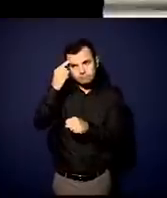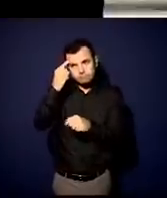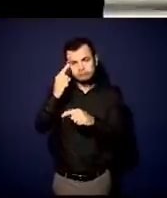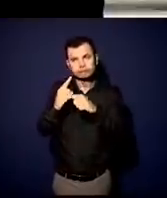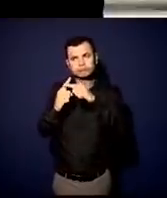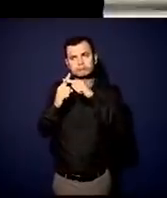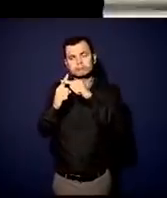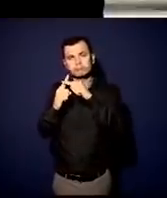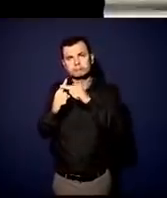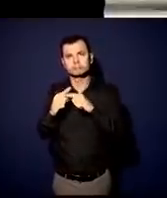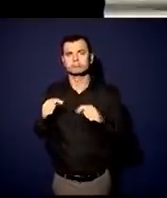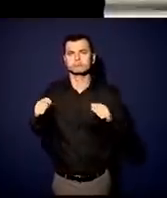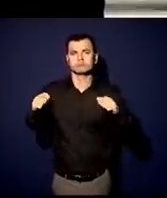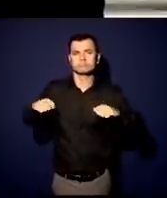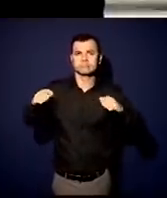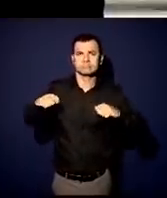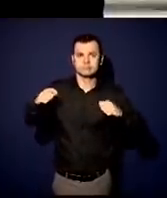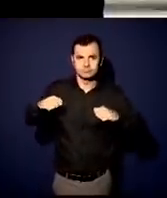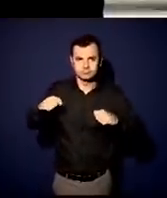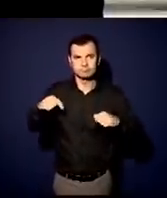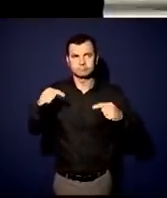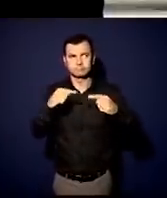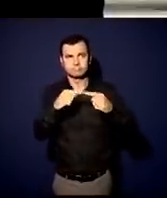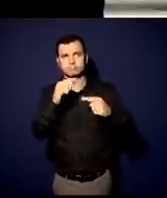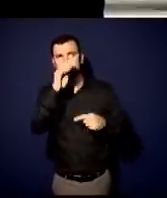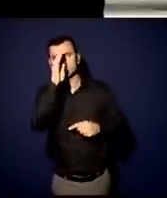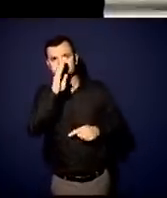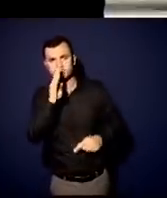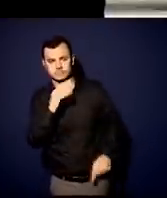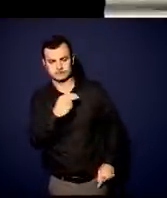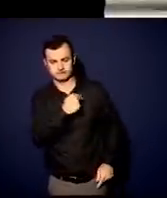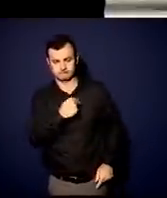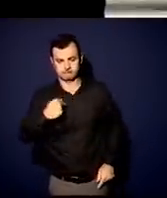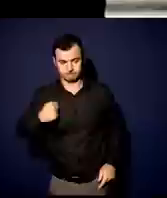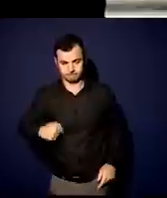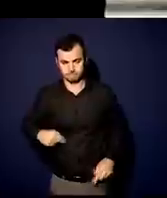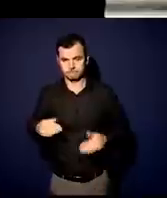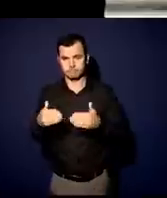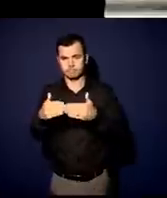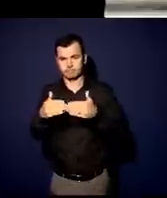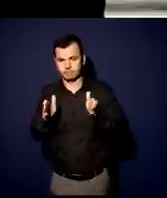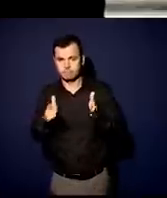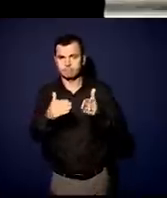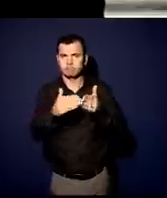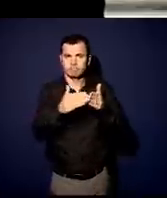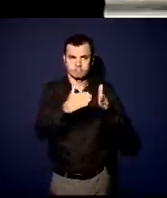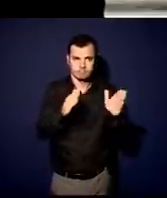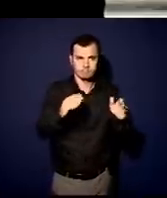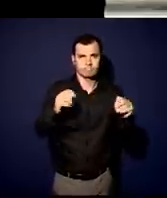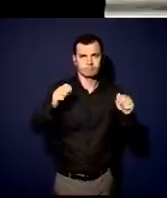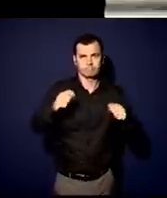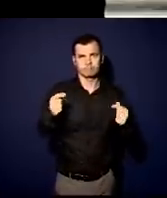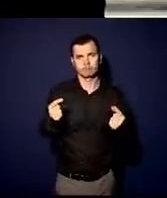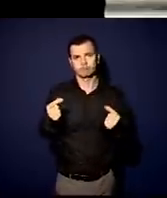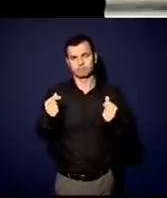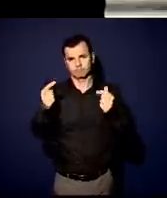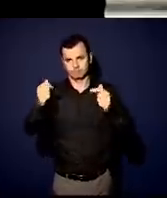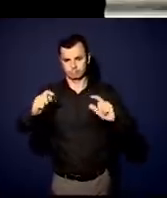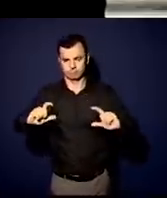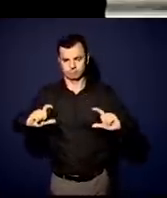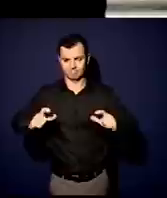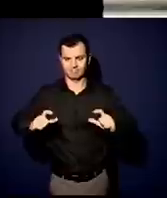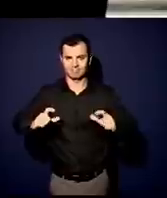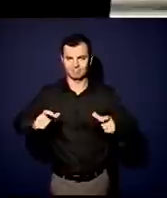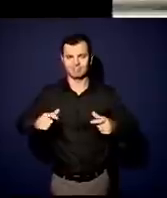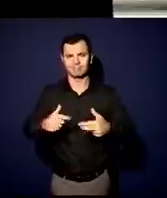super favorável É um cenário externo super favorável para o Brasil era China com a reabertura podendo impactar preço de commotes o